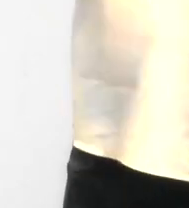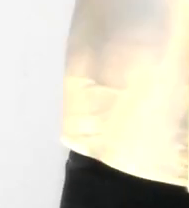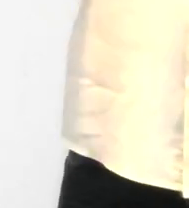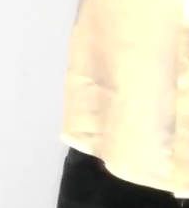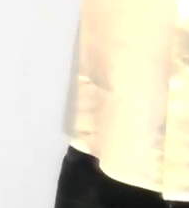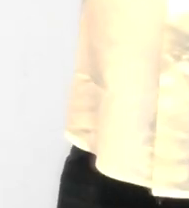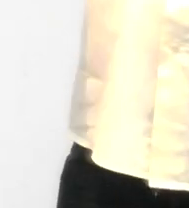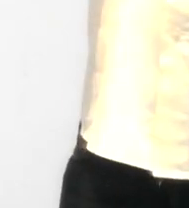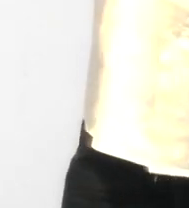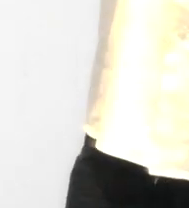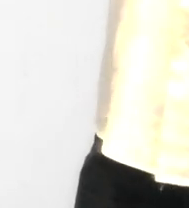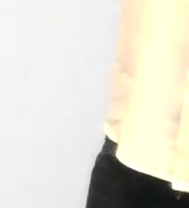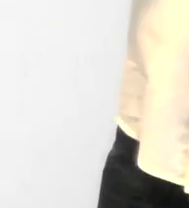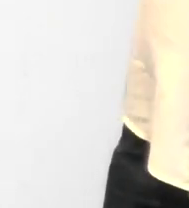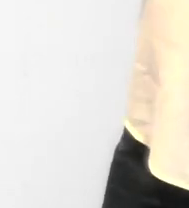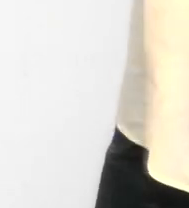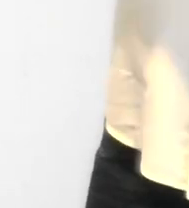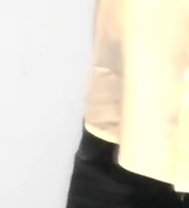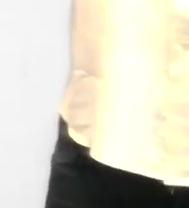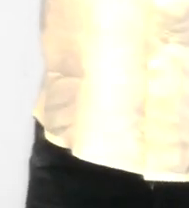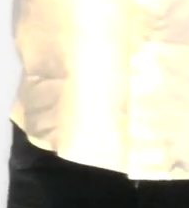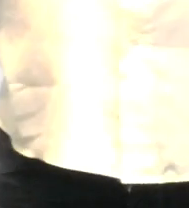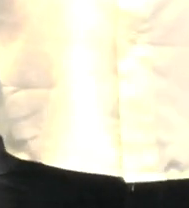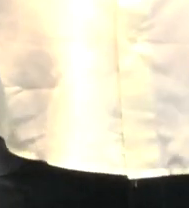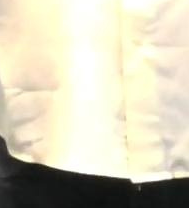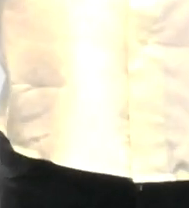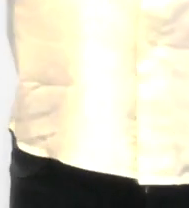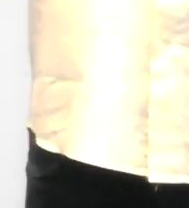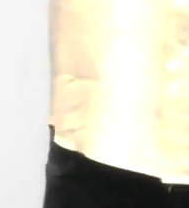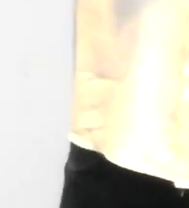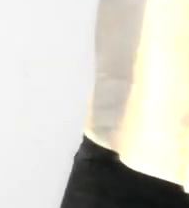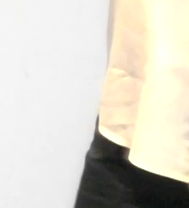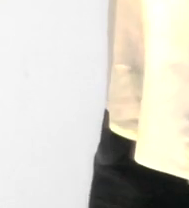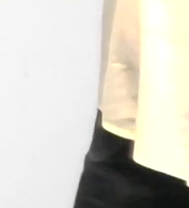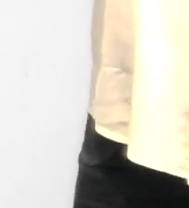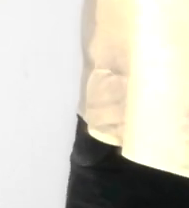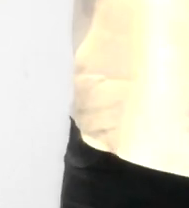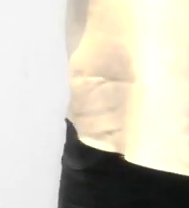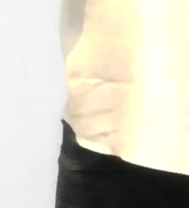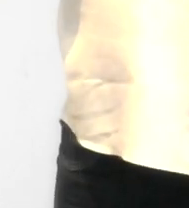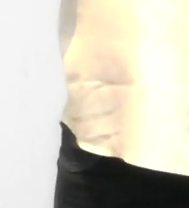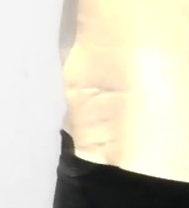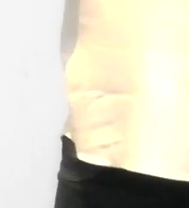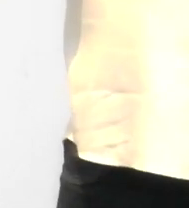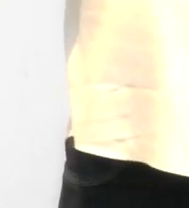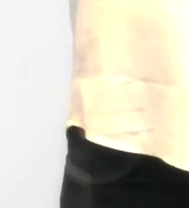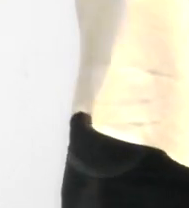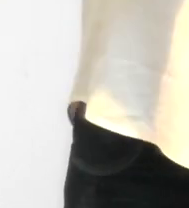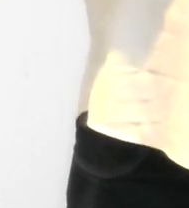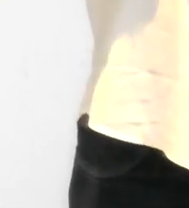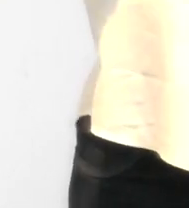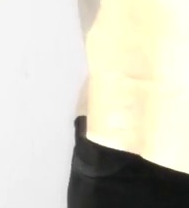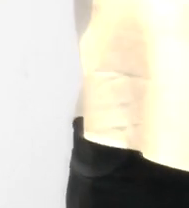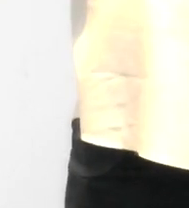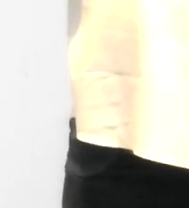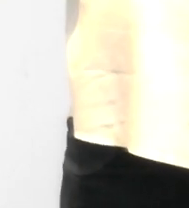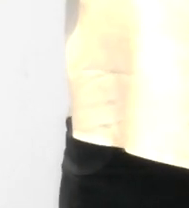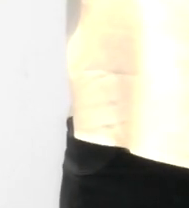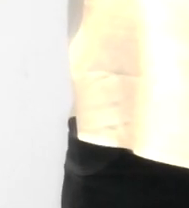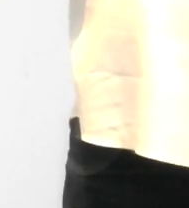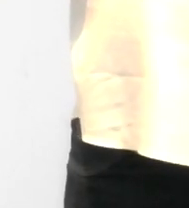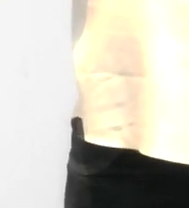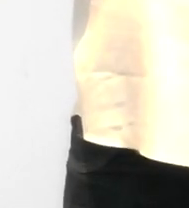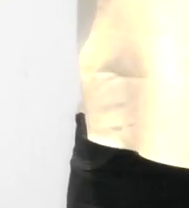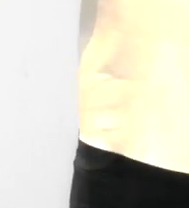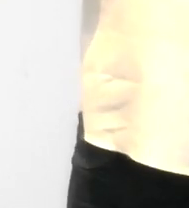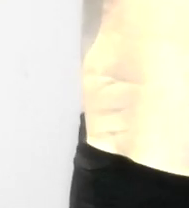o amigo aqui qual foi o déficit Qual foi quanto entrou foi menos de 20 B Como foi o 10 foi 2 B conta